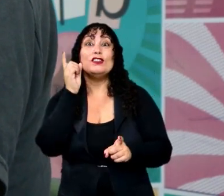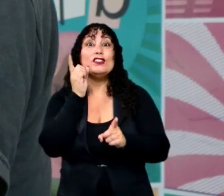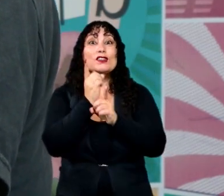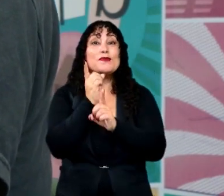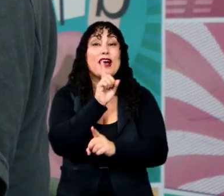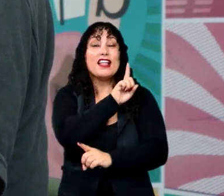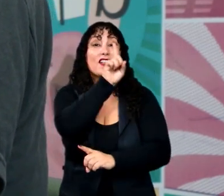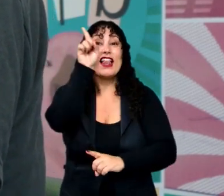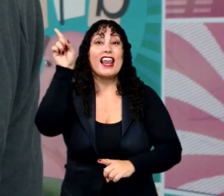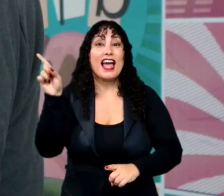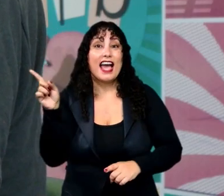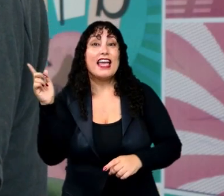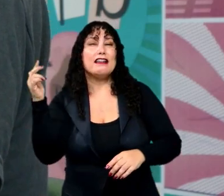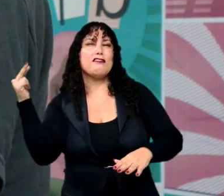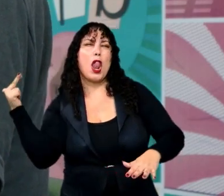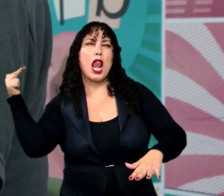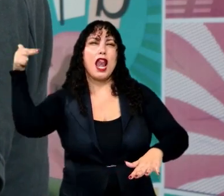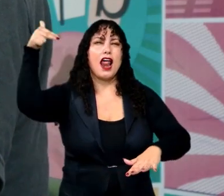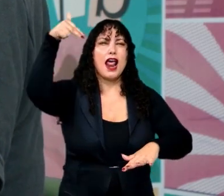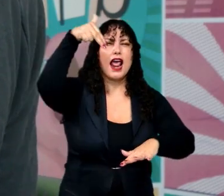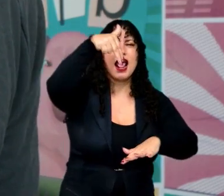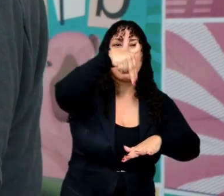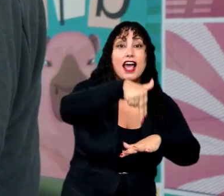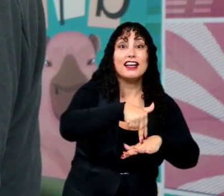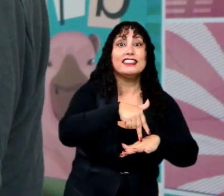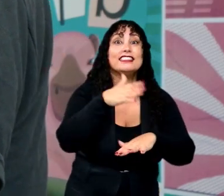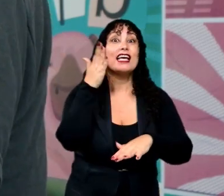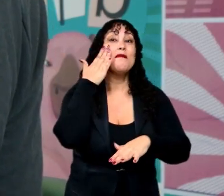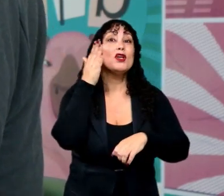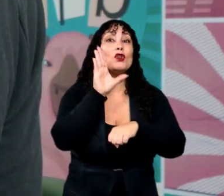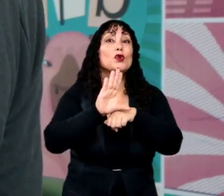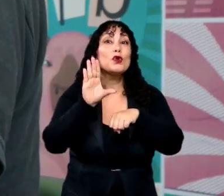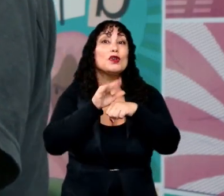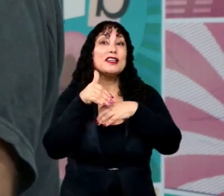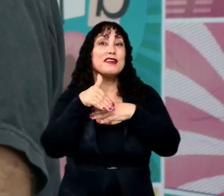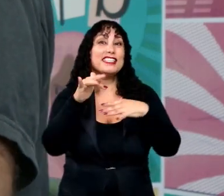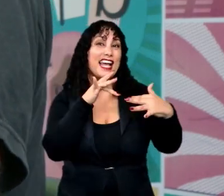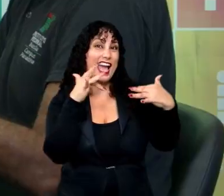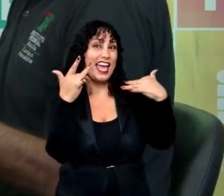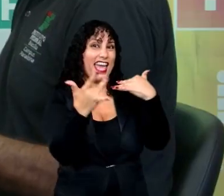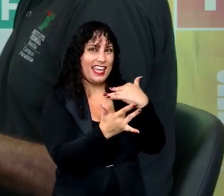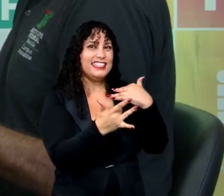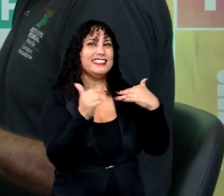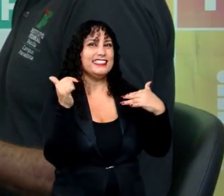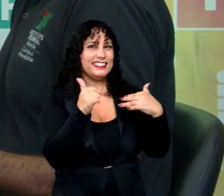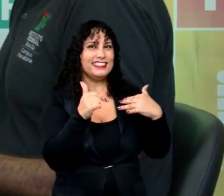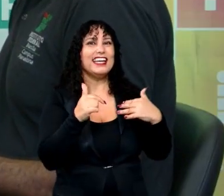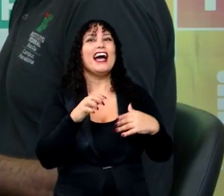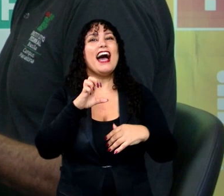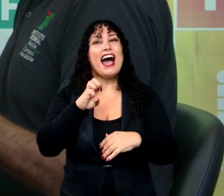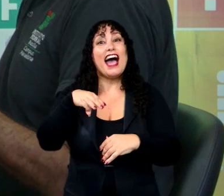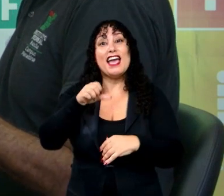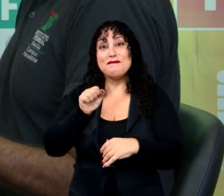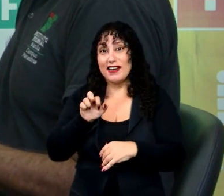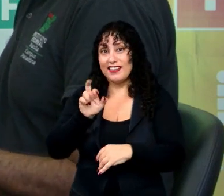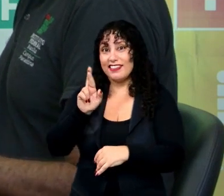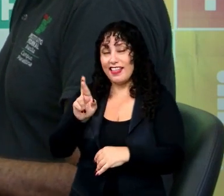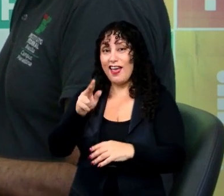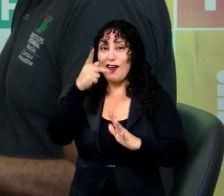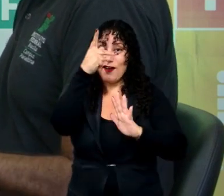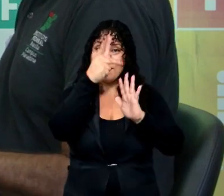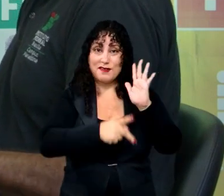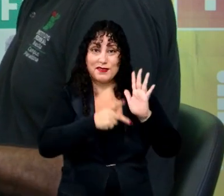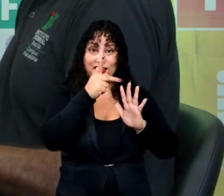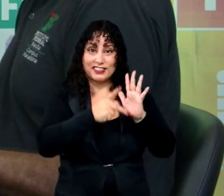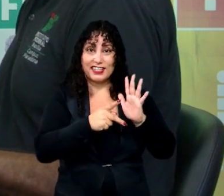Descoberto para vir aqui tá ficou sabendo o curso pelas redes sociais só para dizer que não a emat o projeto